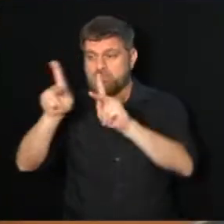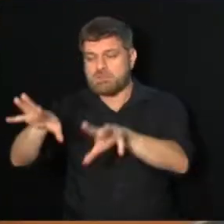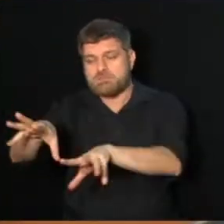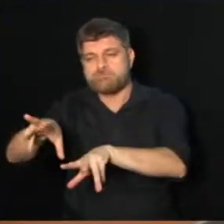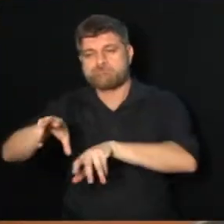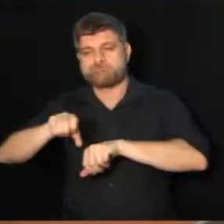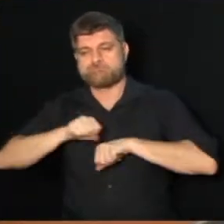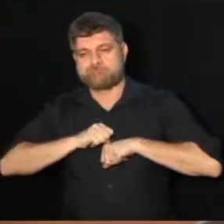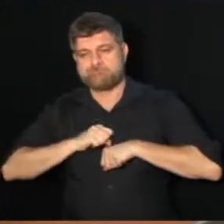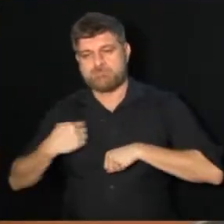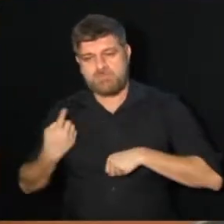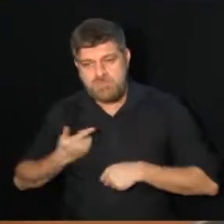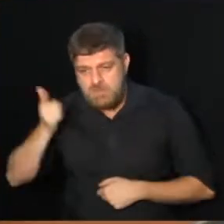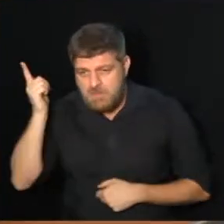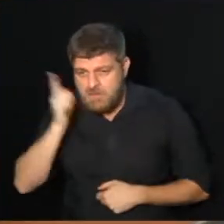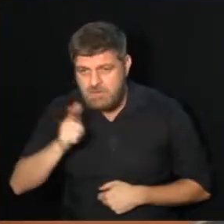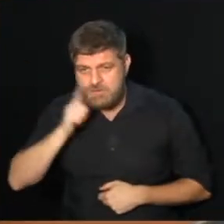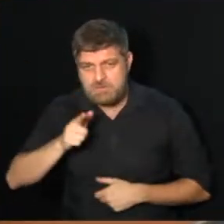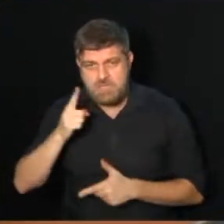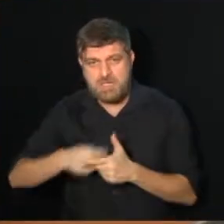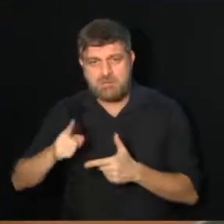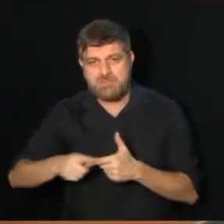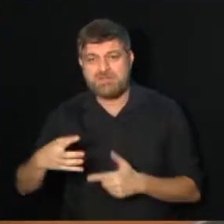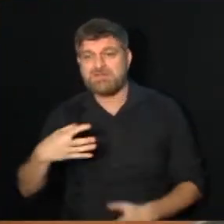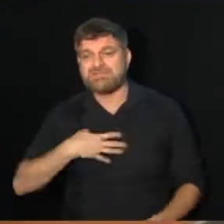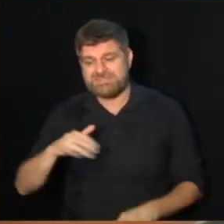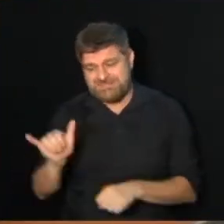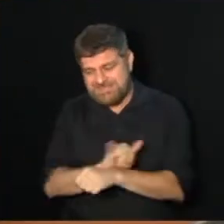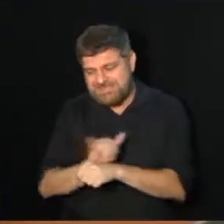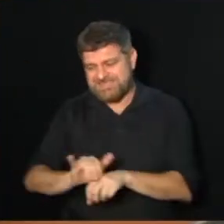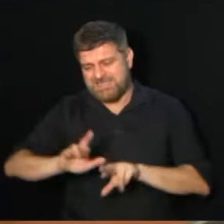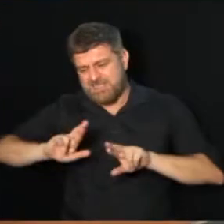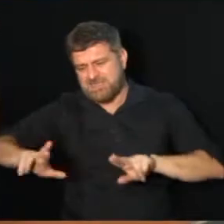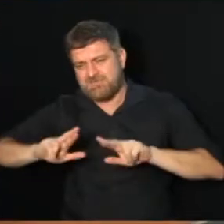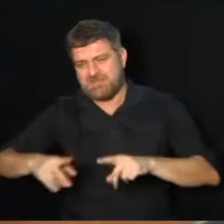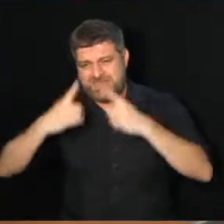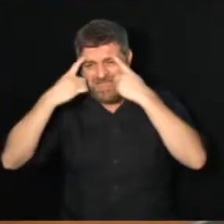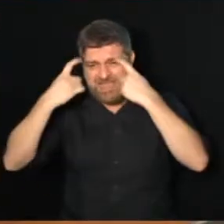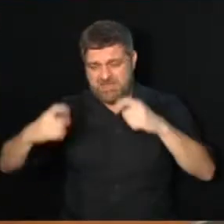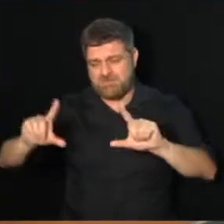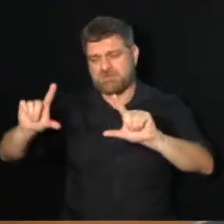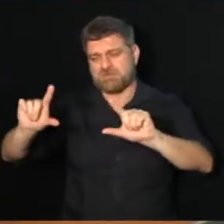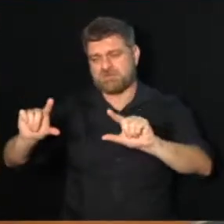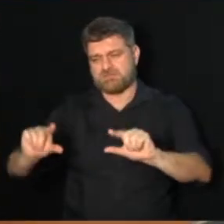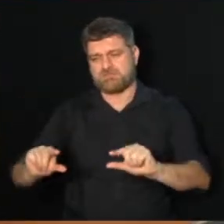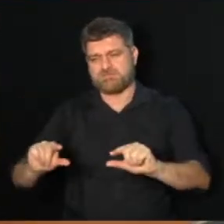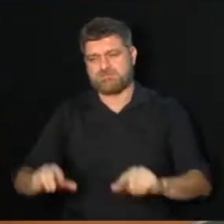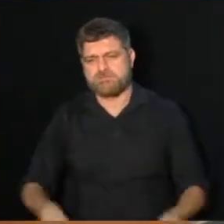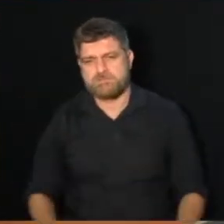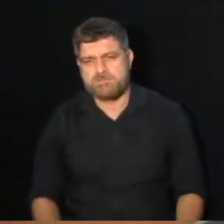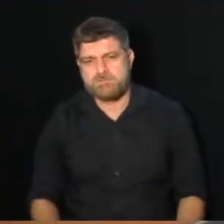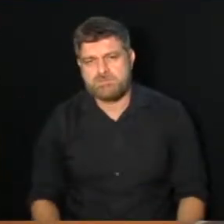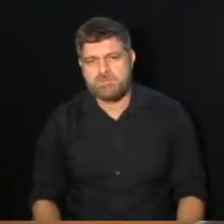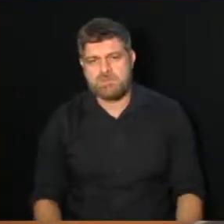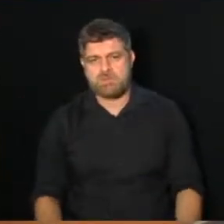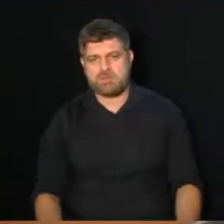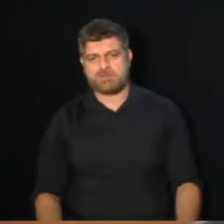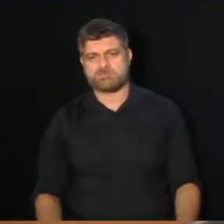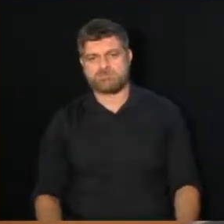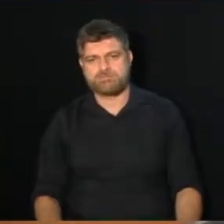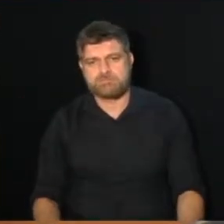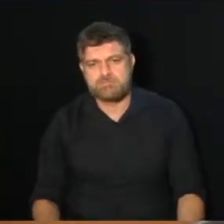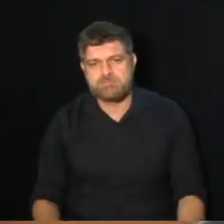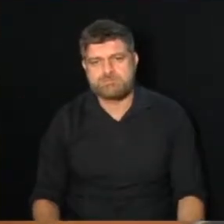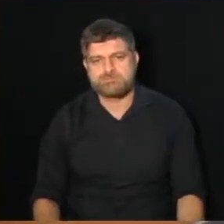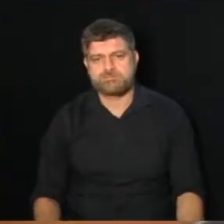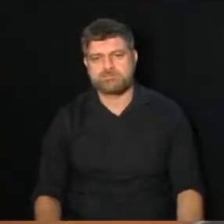restaurativa, a gente não conseguisse resolver os problemas de uma outra forma e diminuísse muito aí não só o conflito,